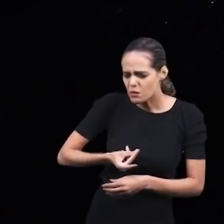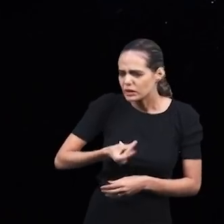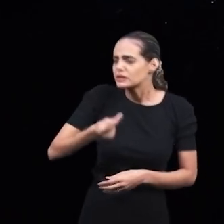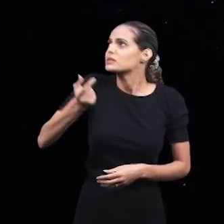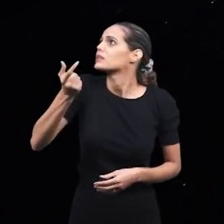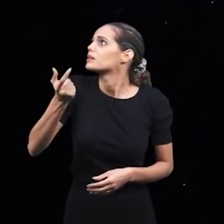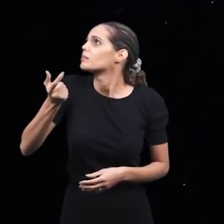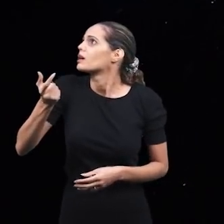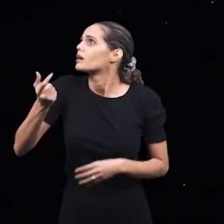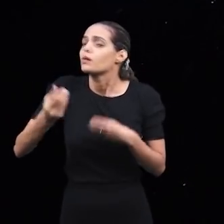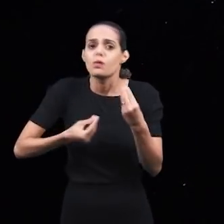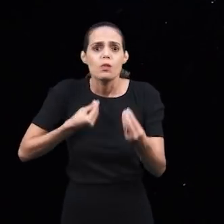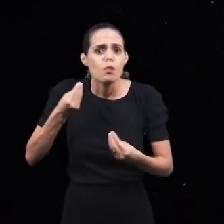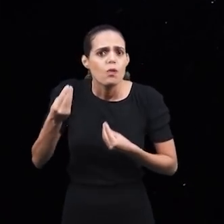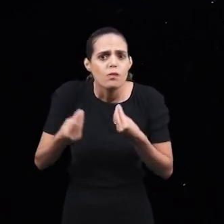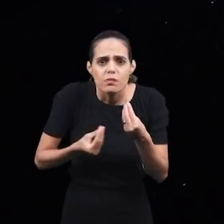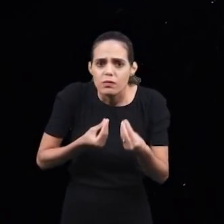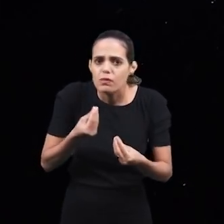sair?